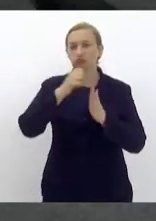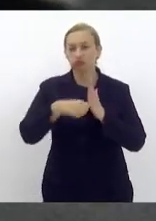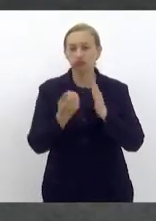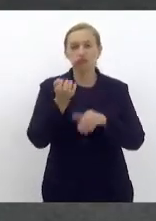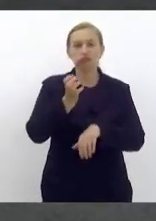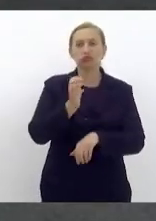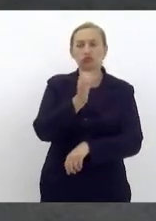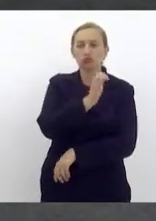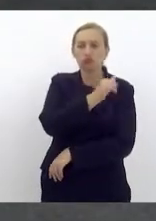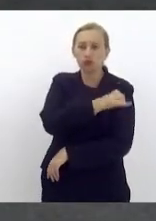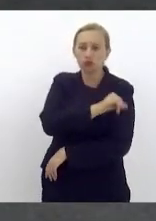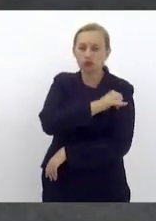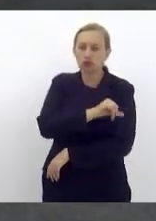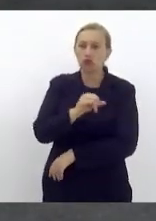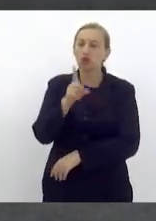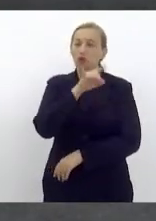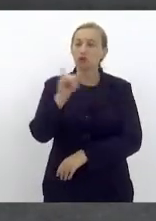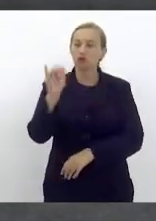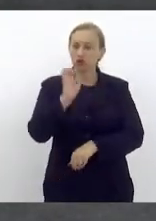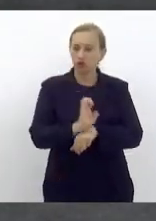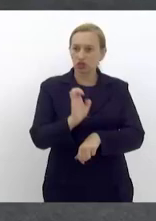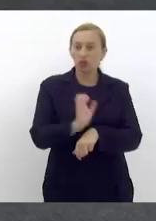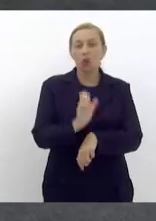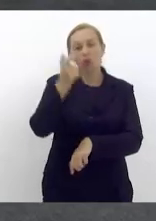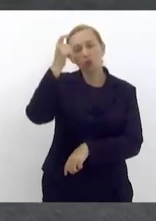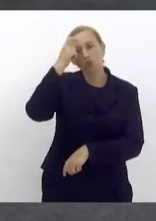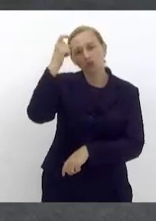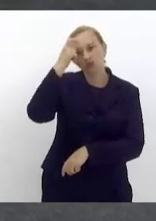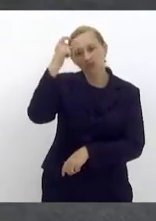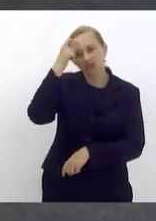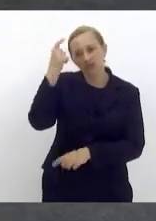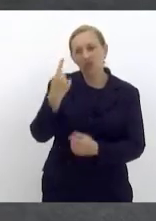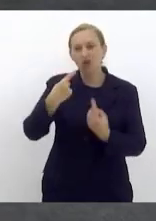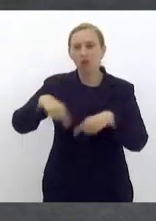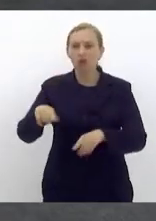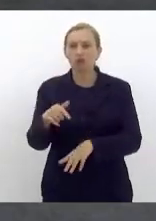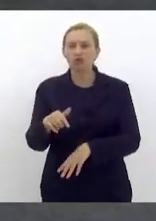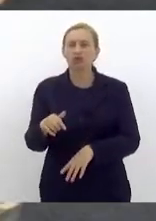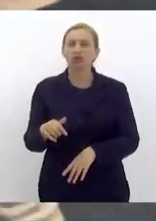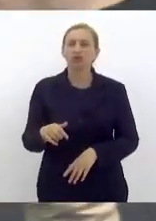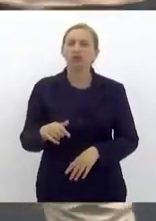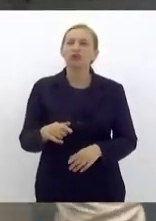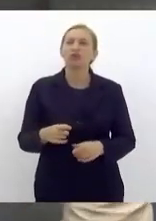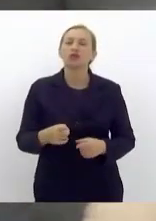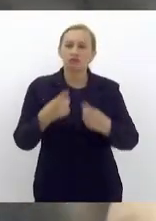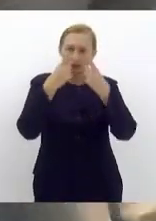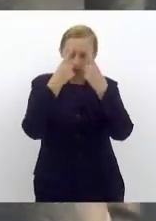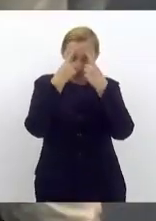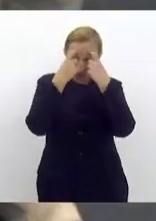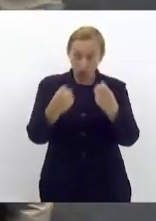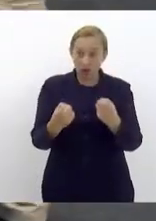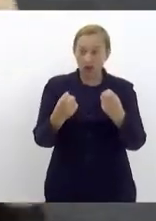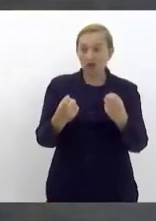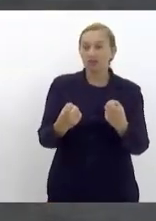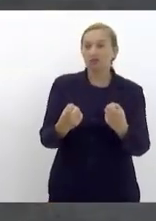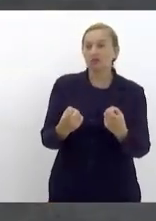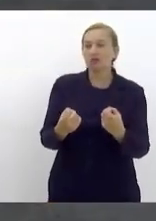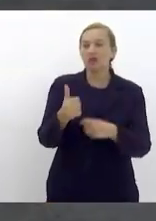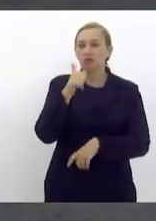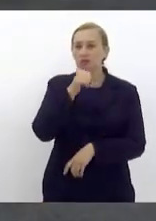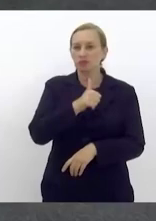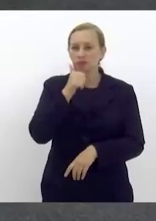Rio de Janeiro o Dia Estadual de Conscientização e Combate à Violência contra as Mulheres nos Transportes Públicos